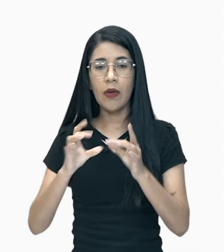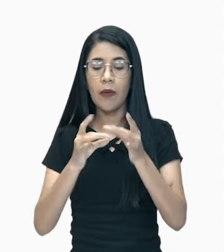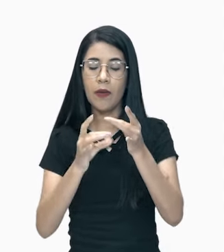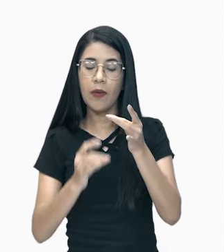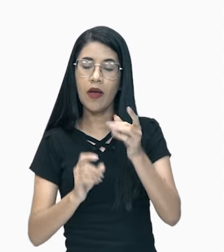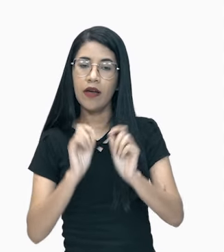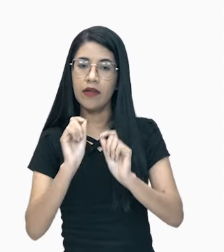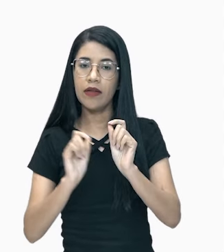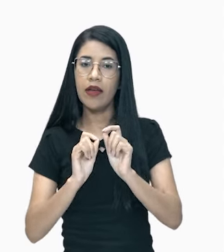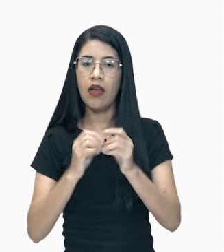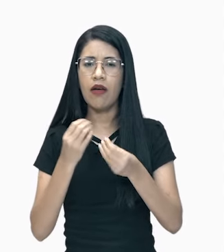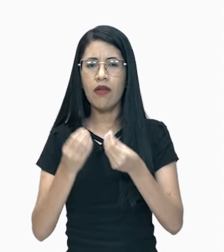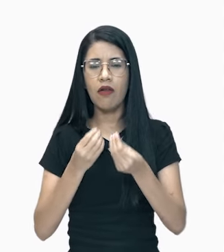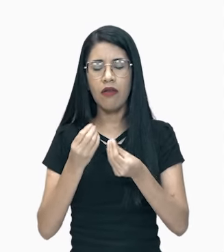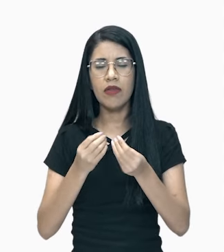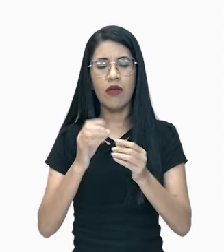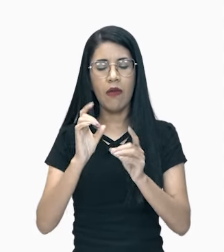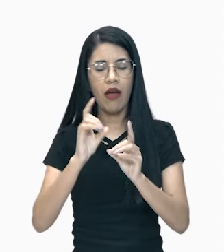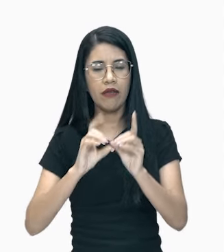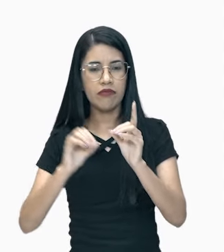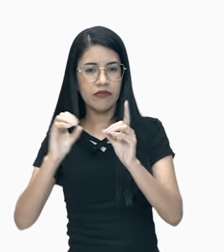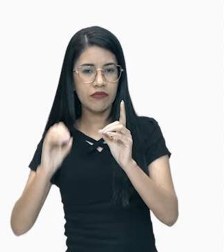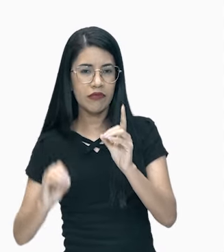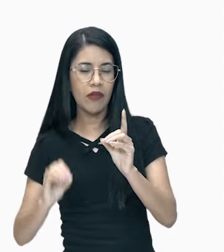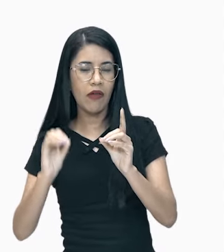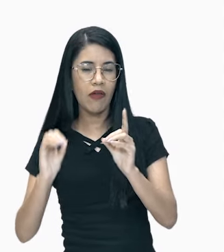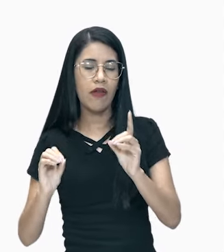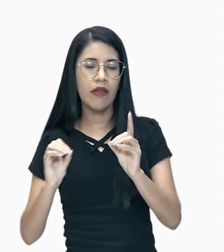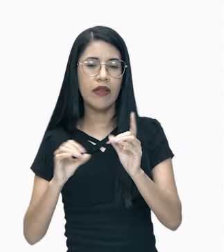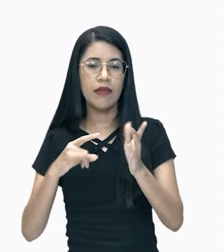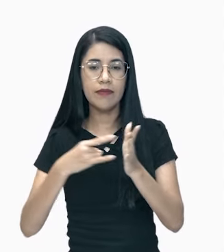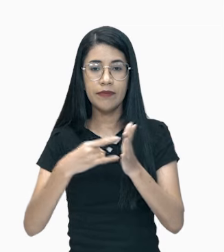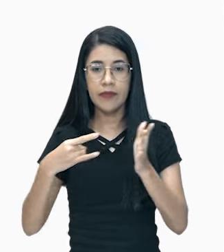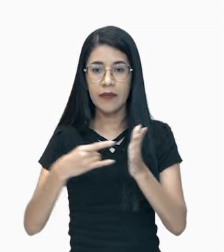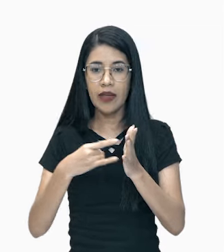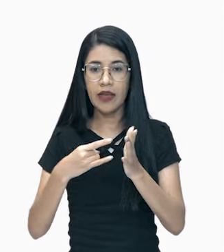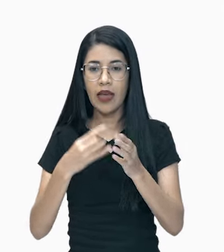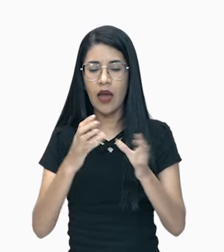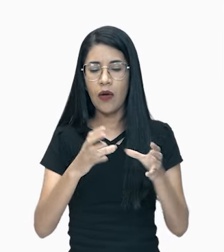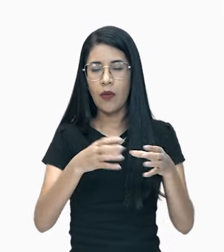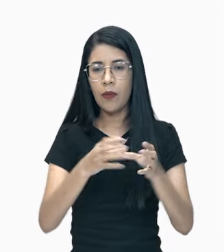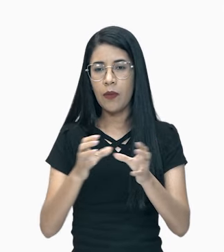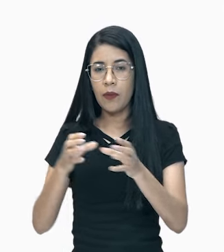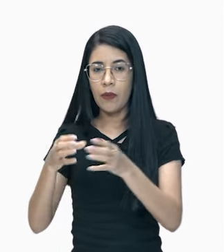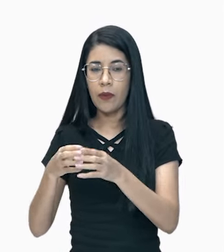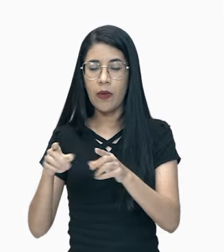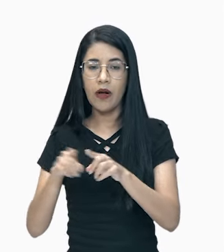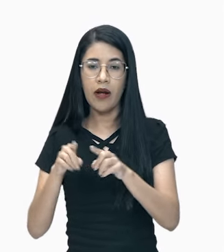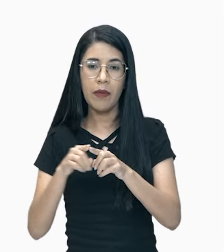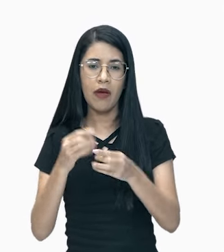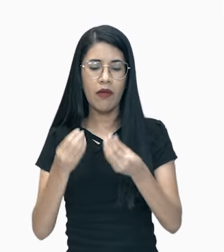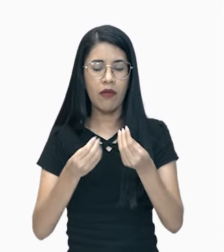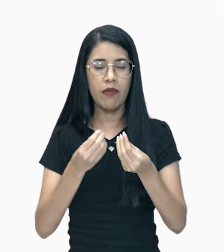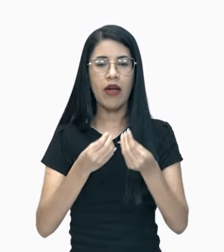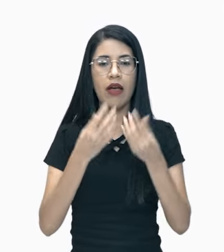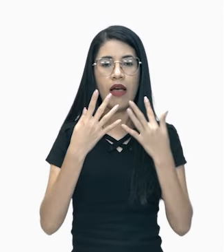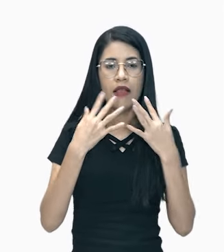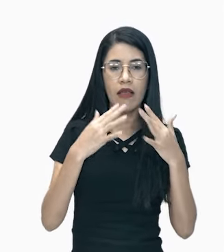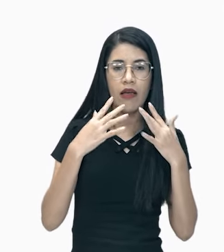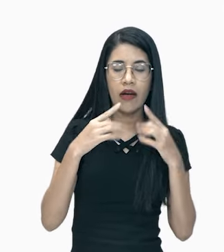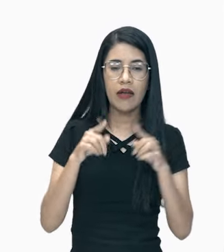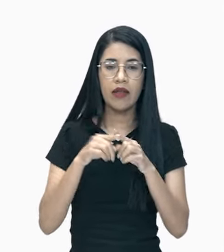Detalhamento, ondas eletromagnéticas, classificação quanto à natureza e o modo